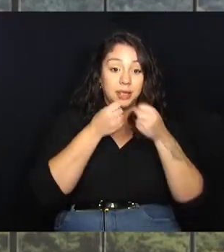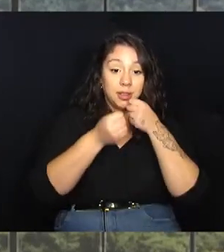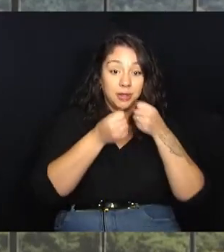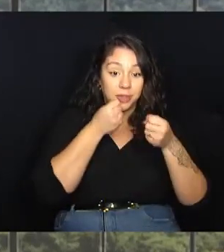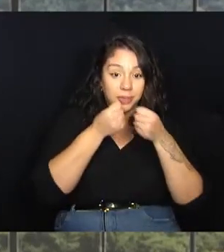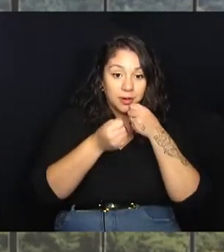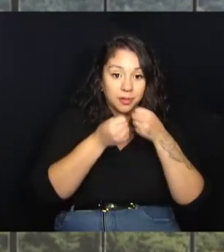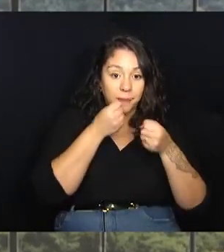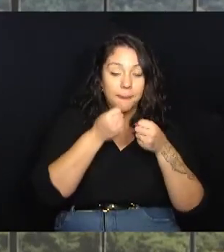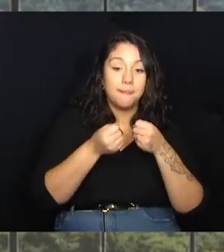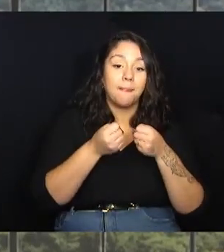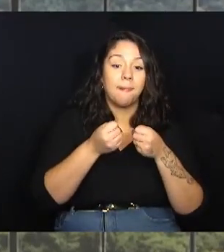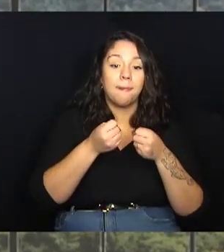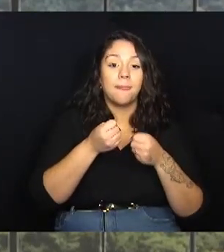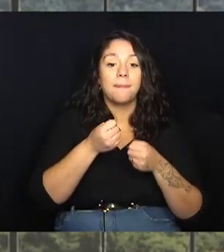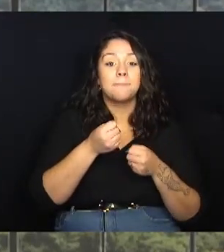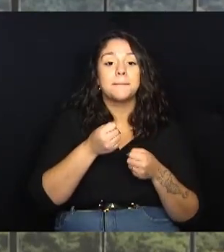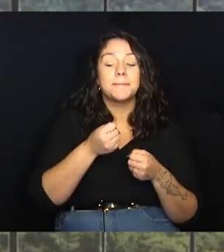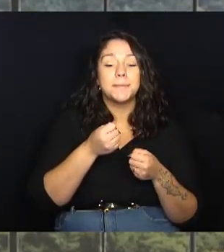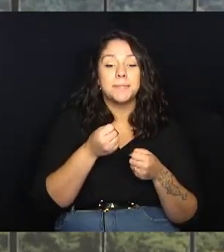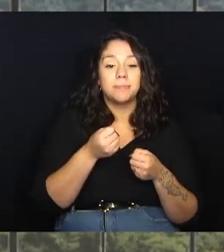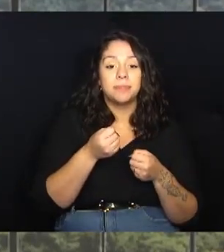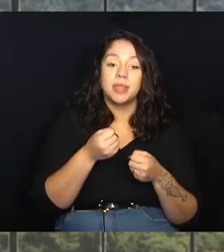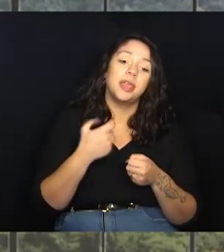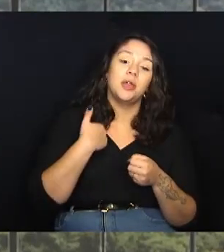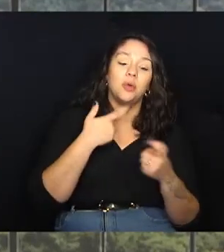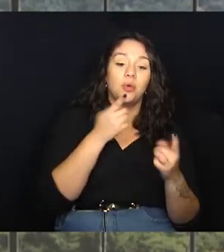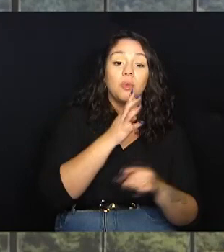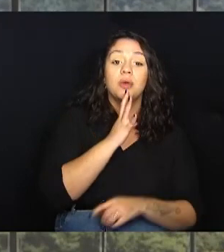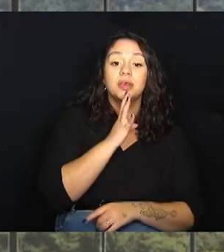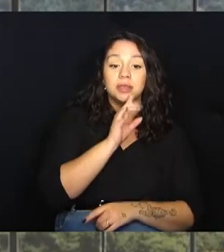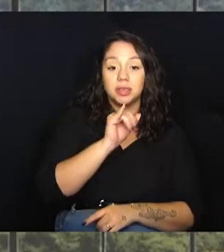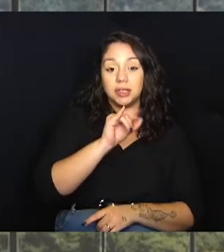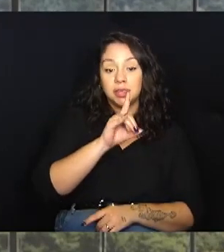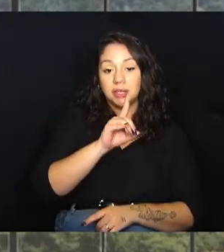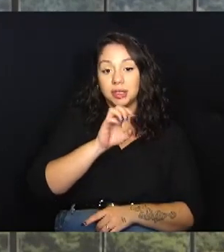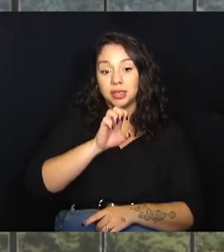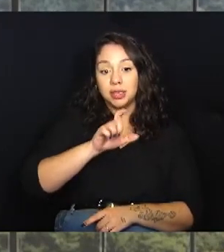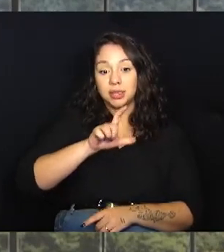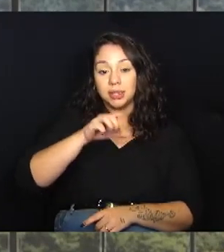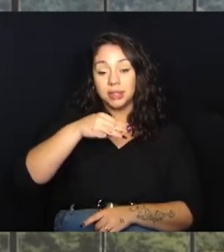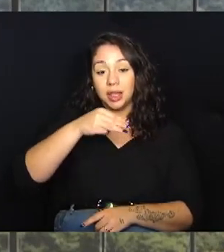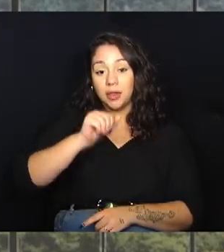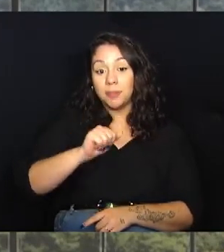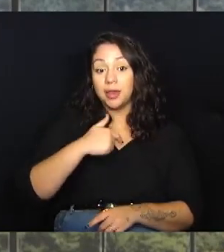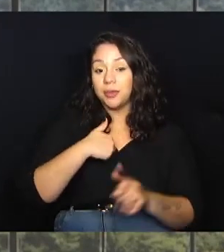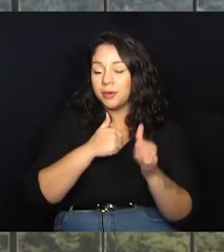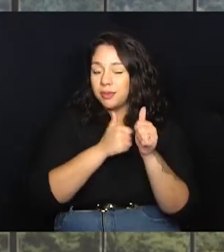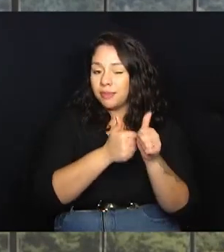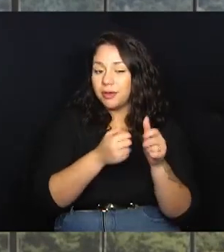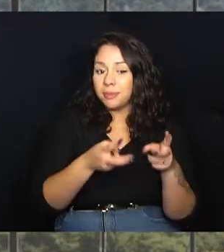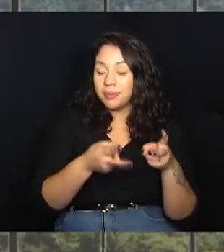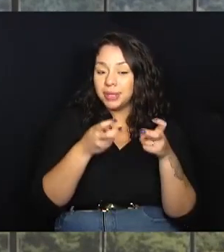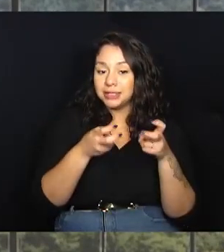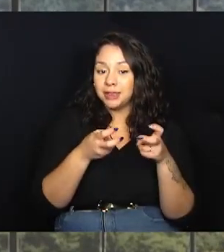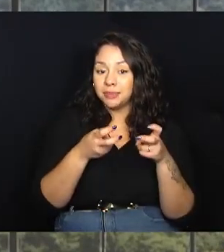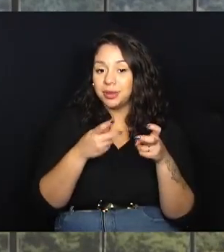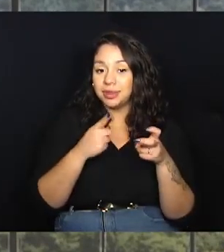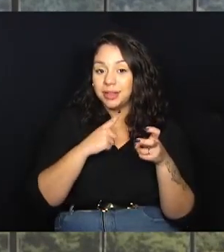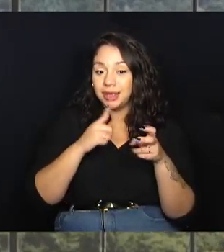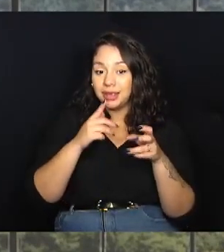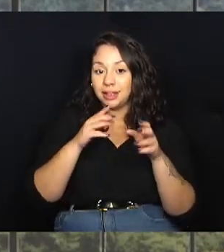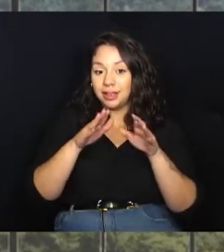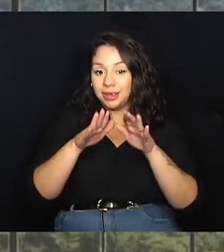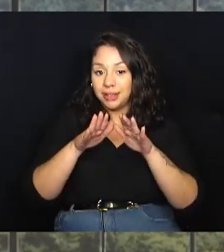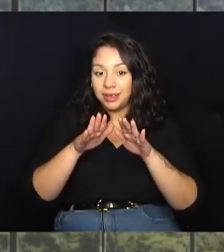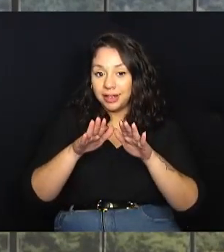a Idelma, que será uma das homenageadas. E assim, eu acompanho ela, eu percebo que quando criança chega, ela